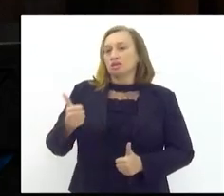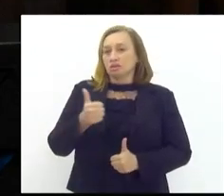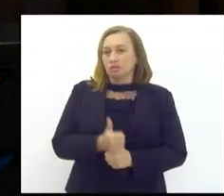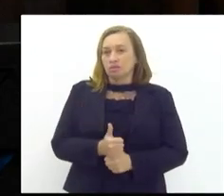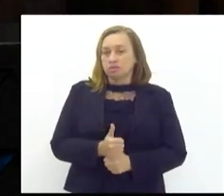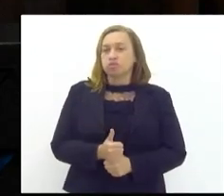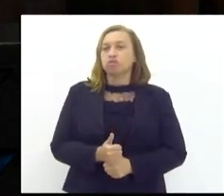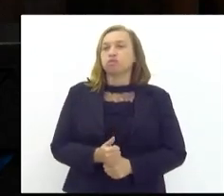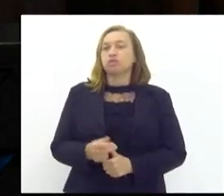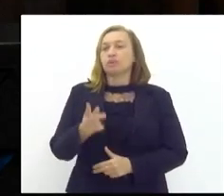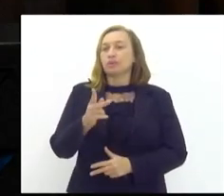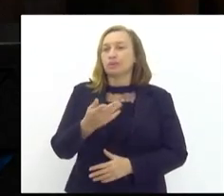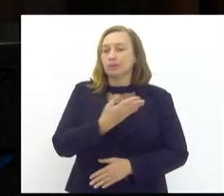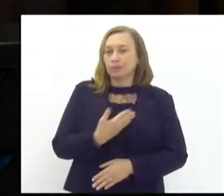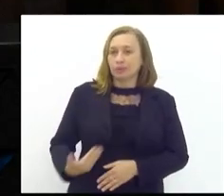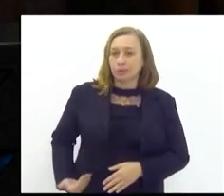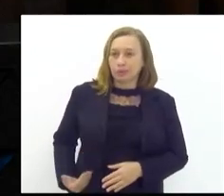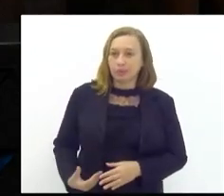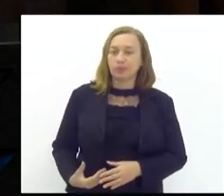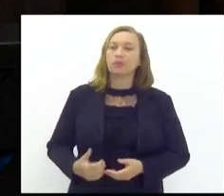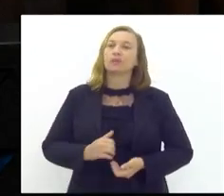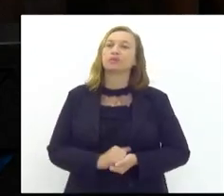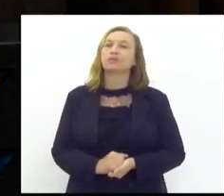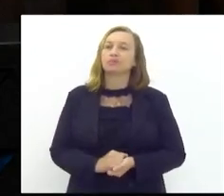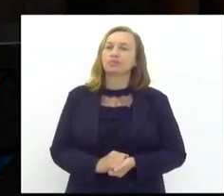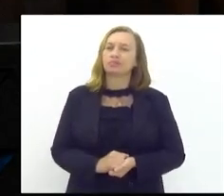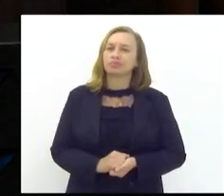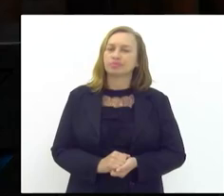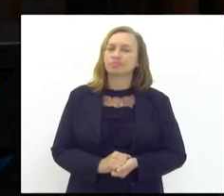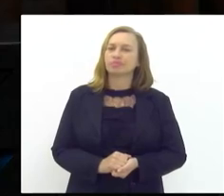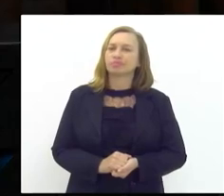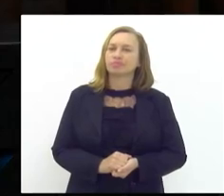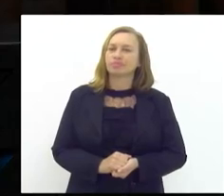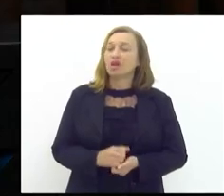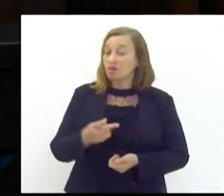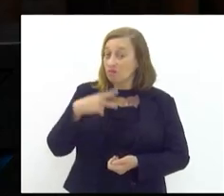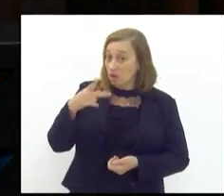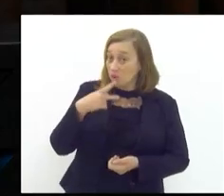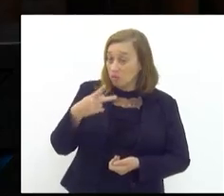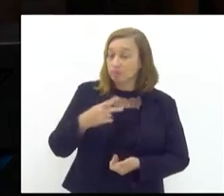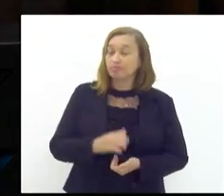Tiradentes apontou que seria